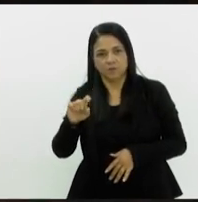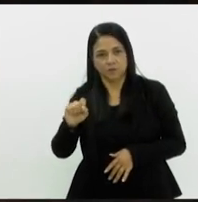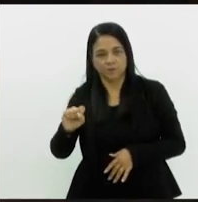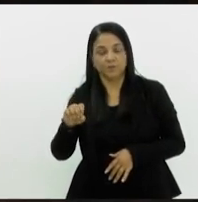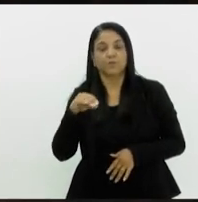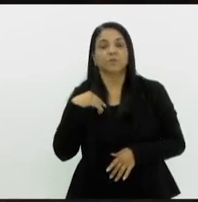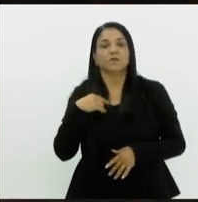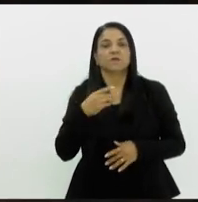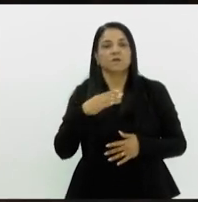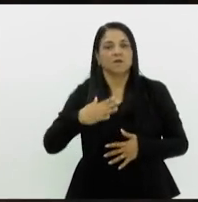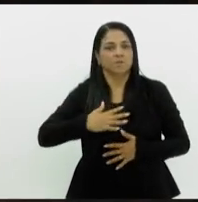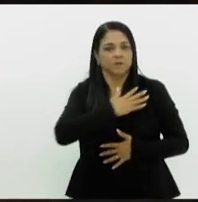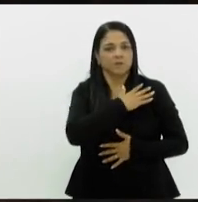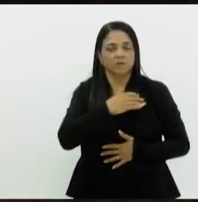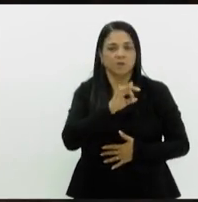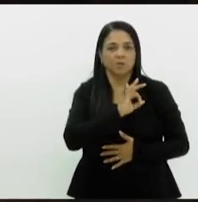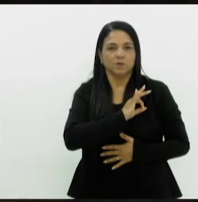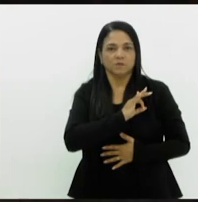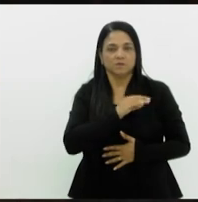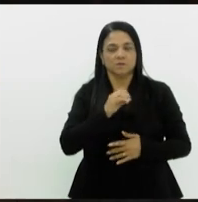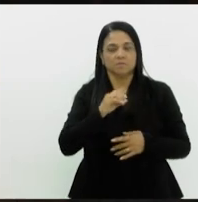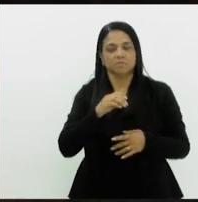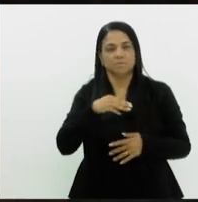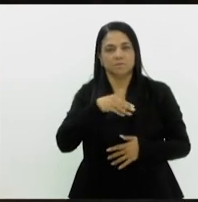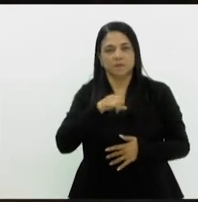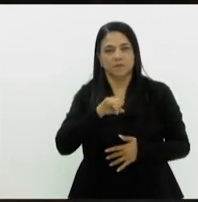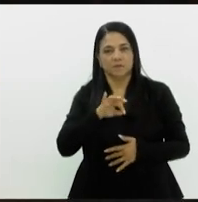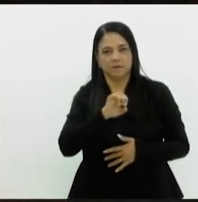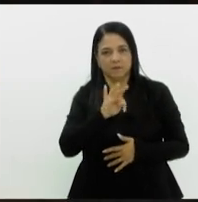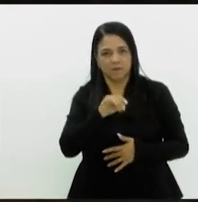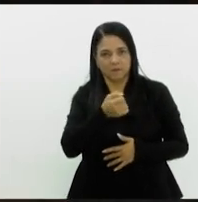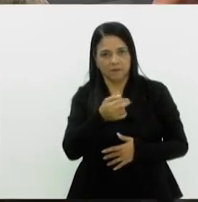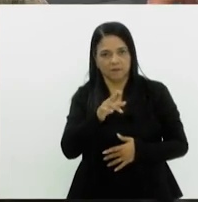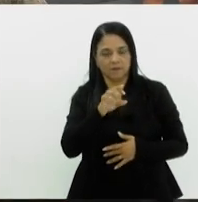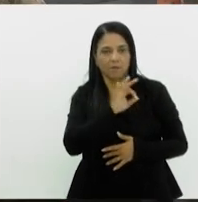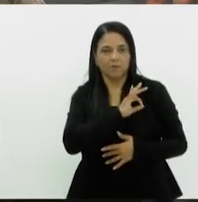Militar do Estado do Rio de Janeiro.